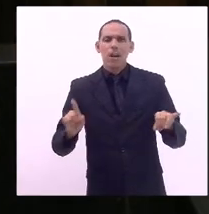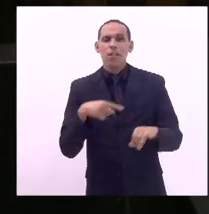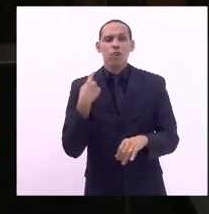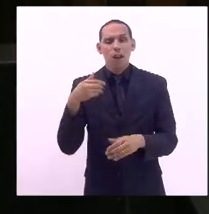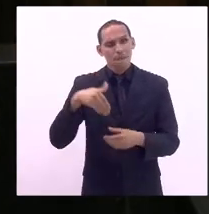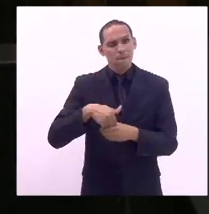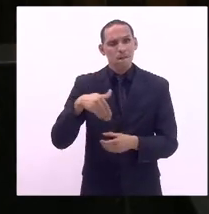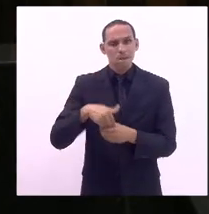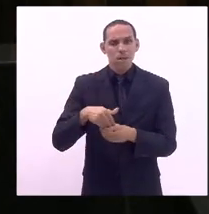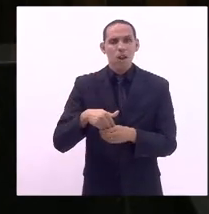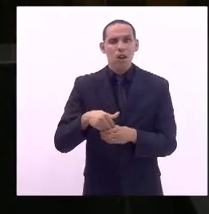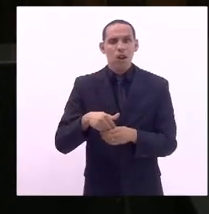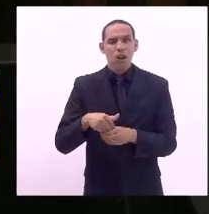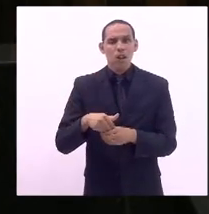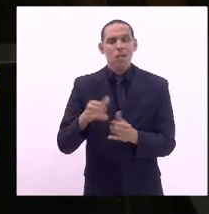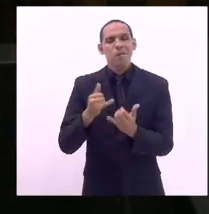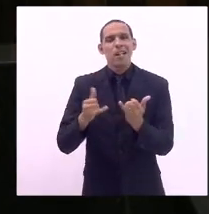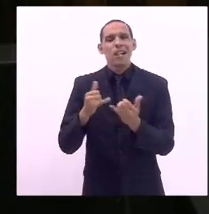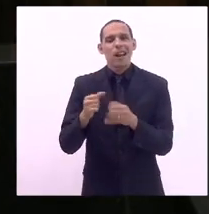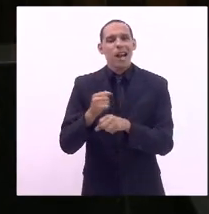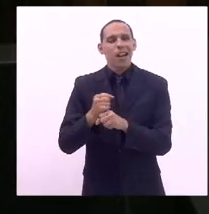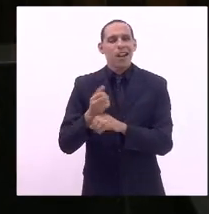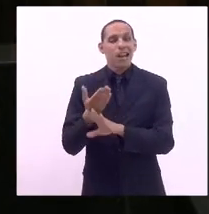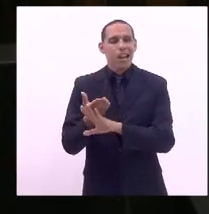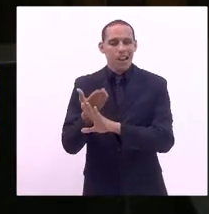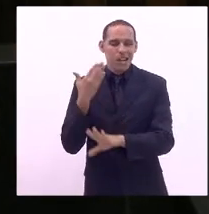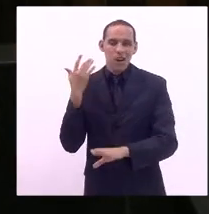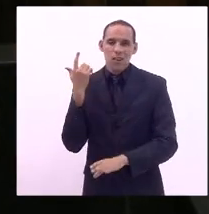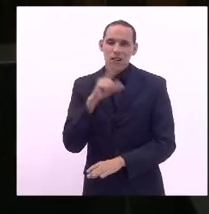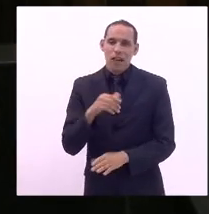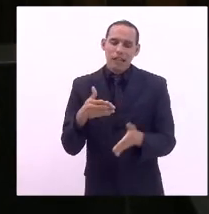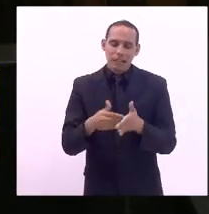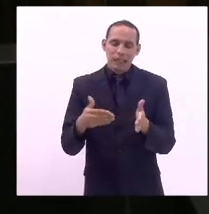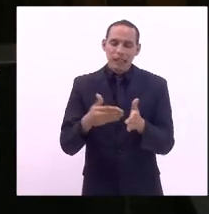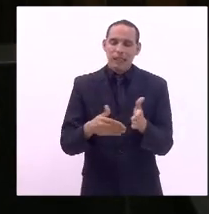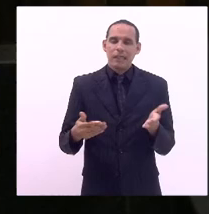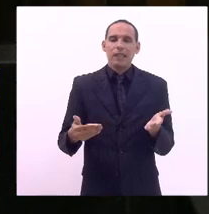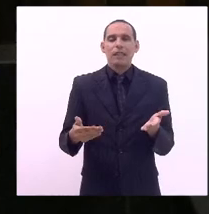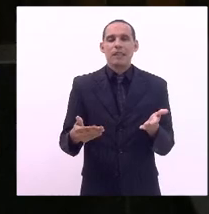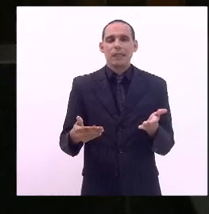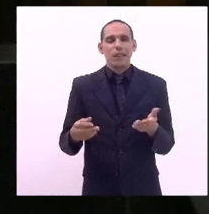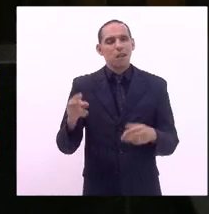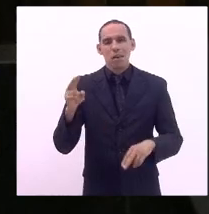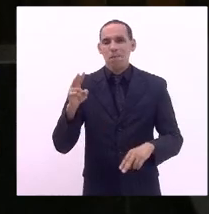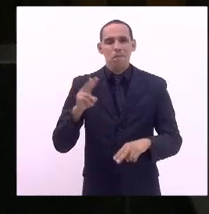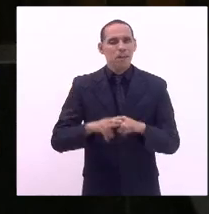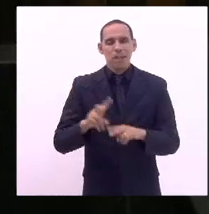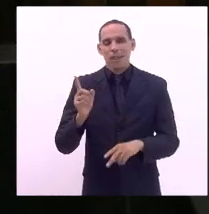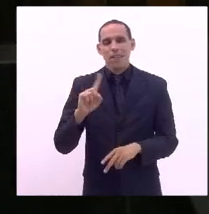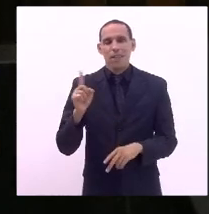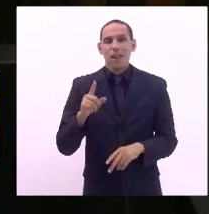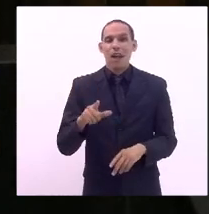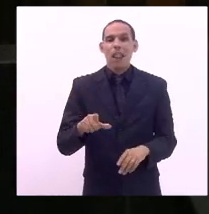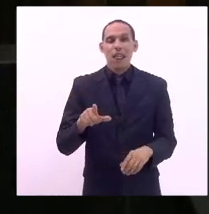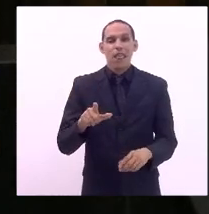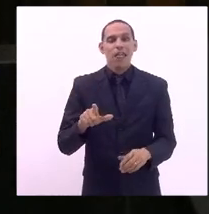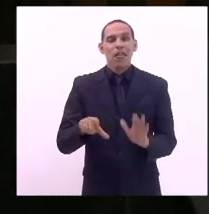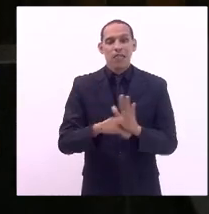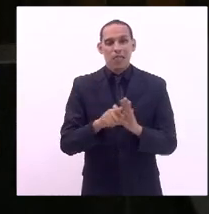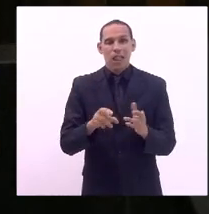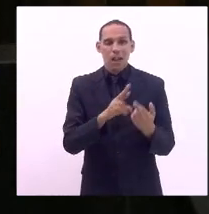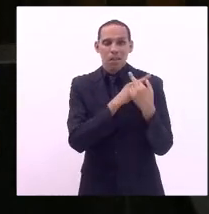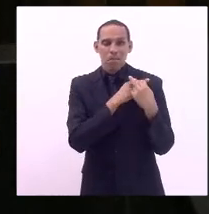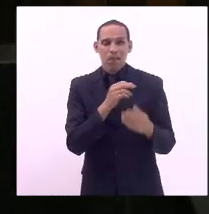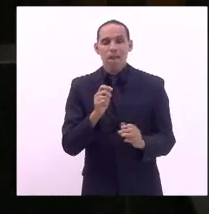possa votar antes da metade do ano e não fique preso nas limitações impostas pela Lei de Responsabilidade Fiscal. Os trabalhadores do